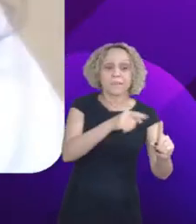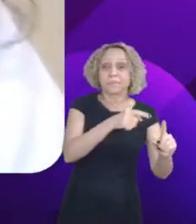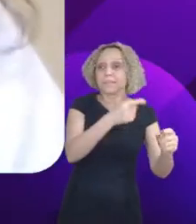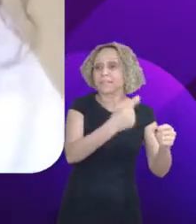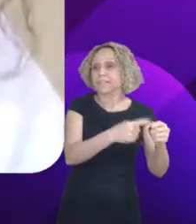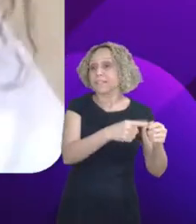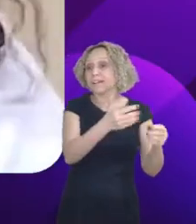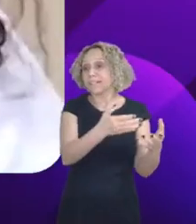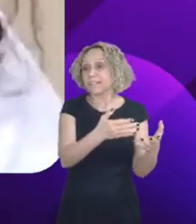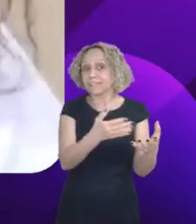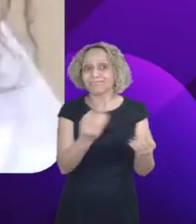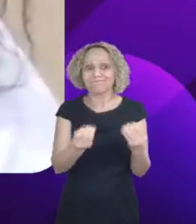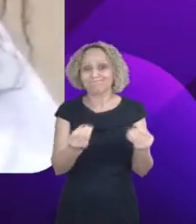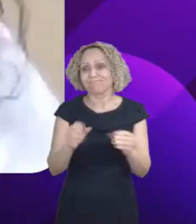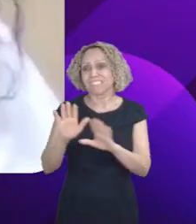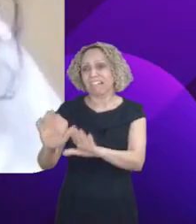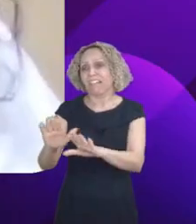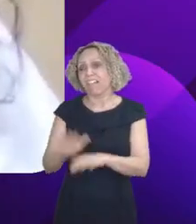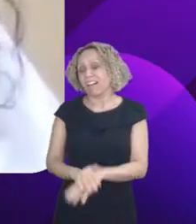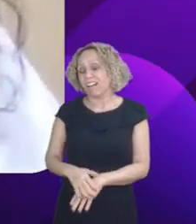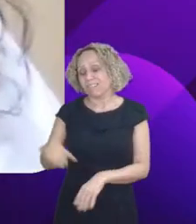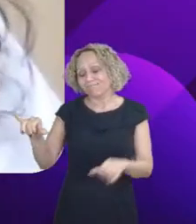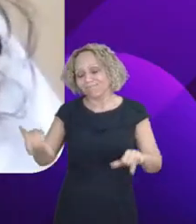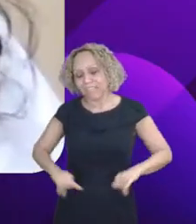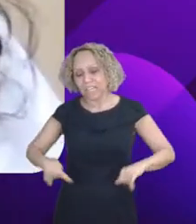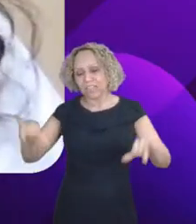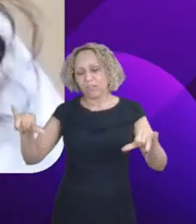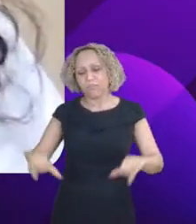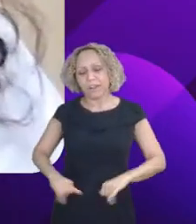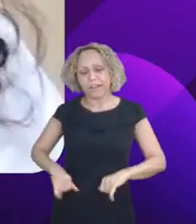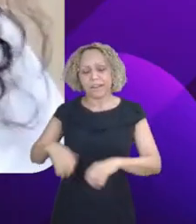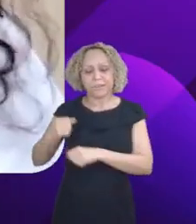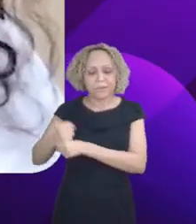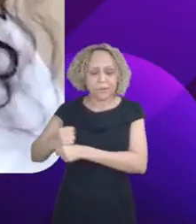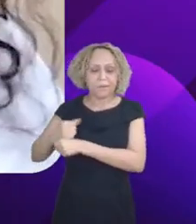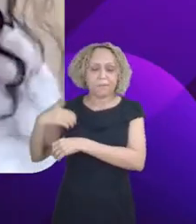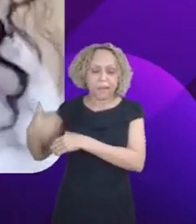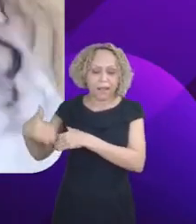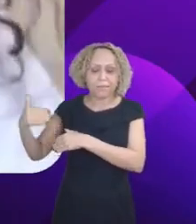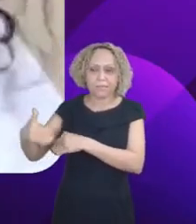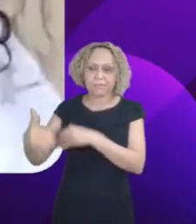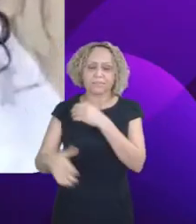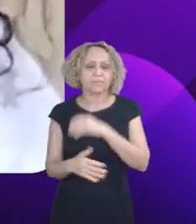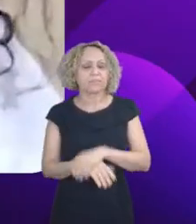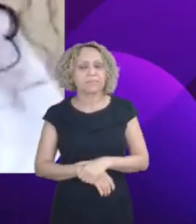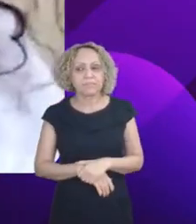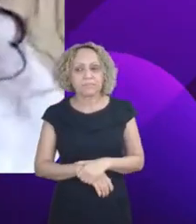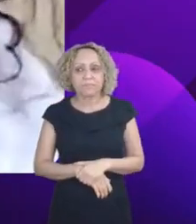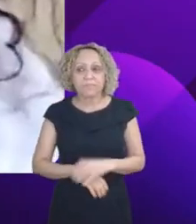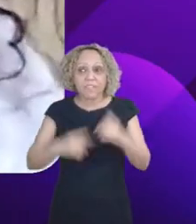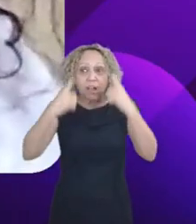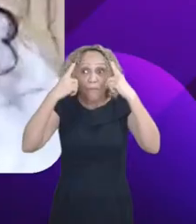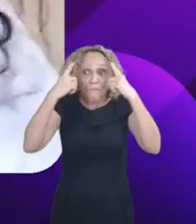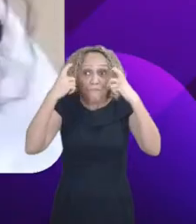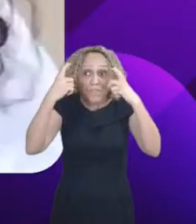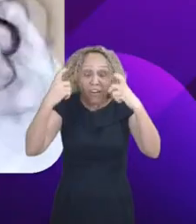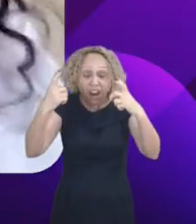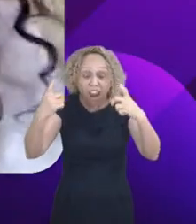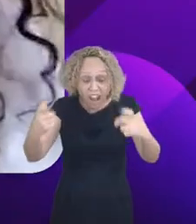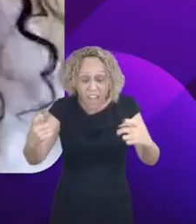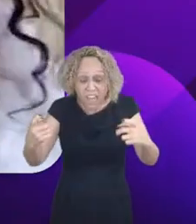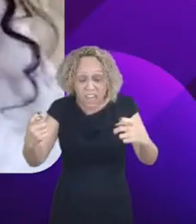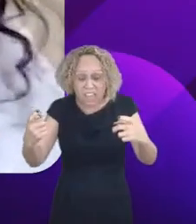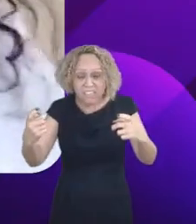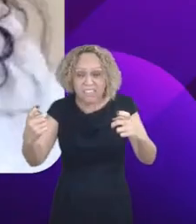essas violências, na perspectiva do que fala a professora Vilma Reis, elas se acumulam, são violências acumuladas, que